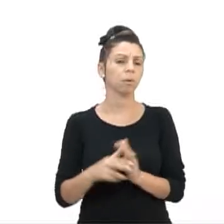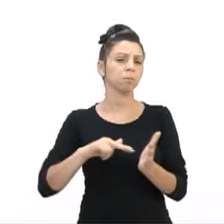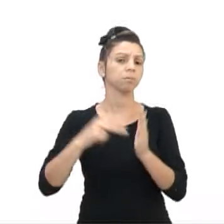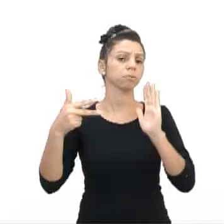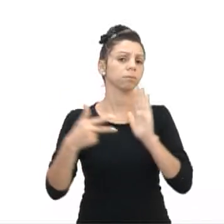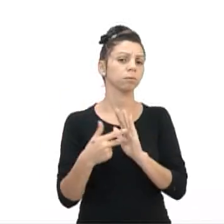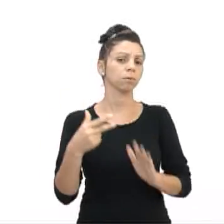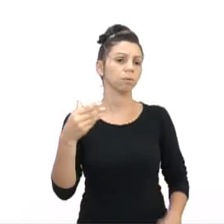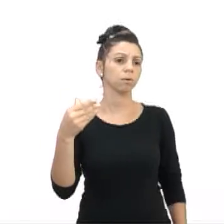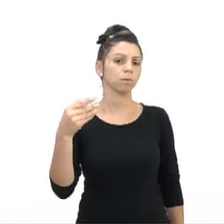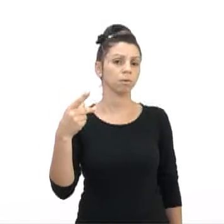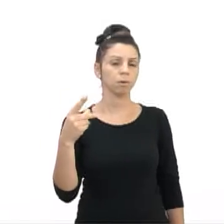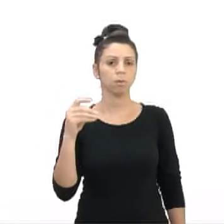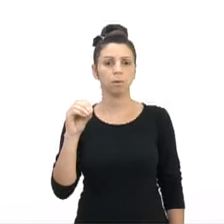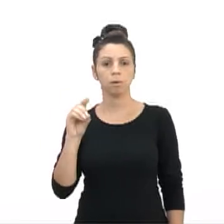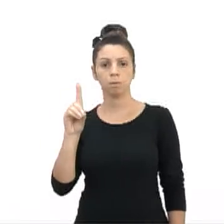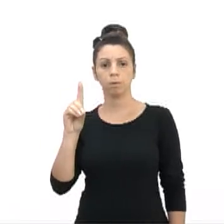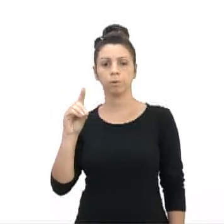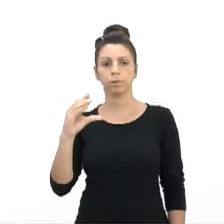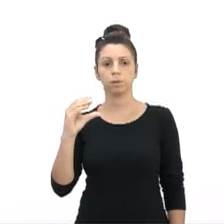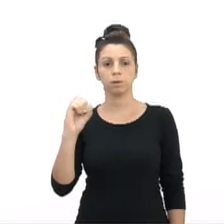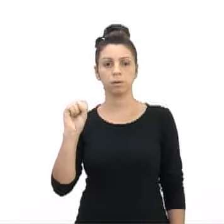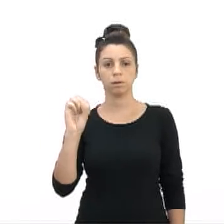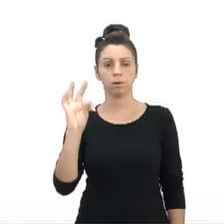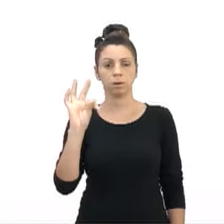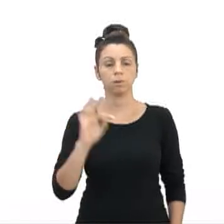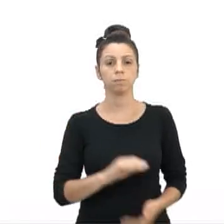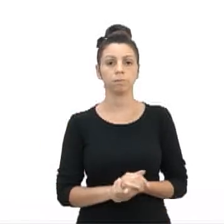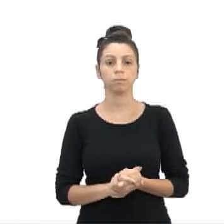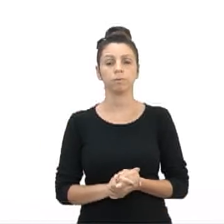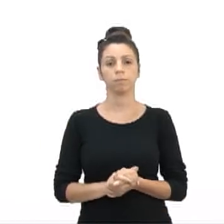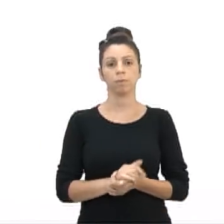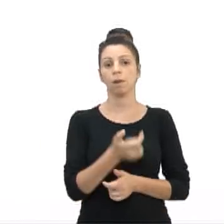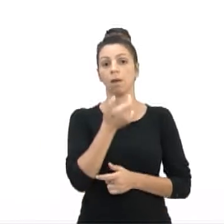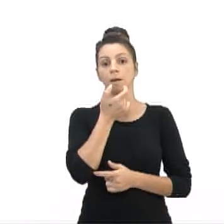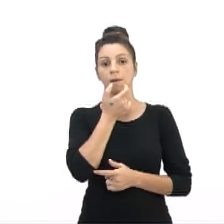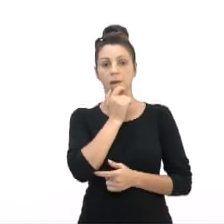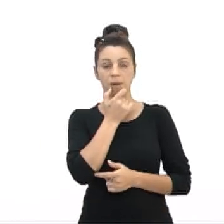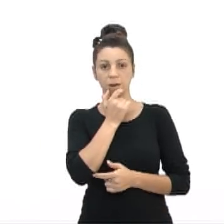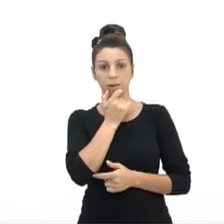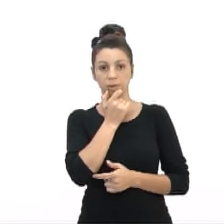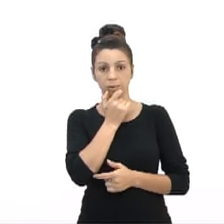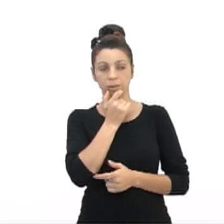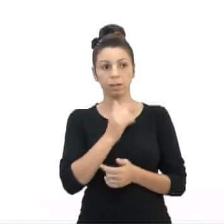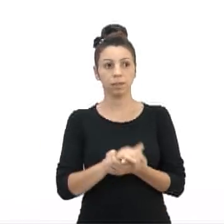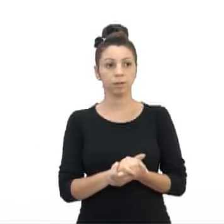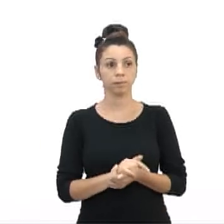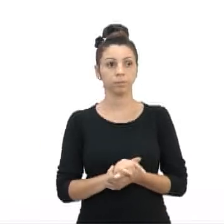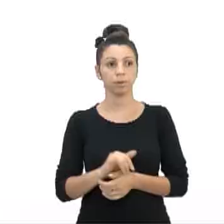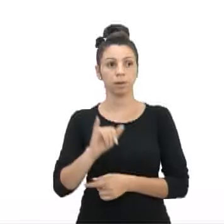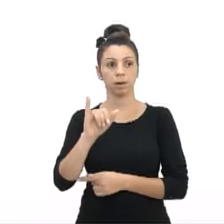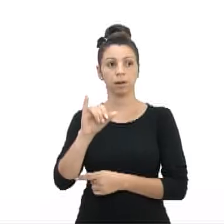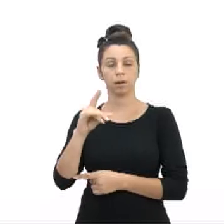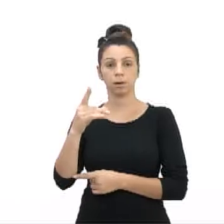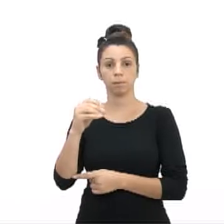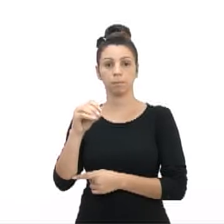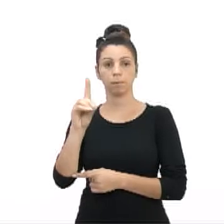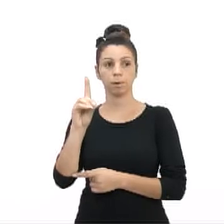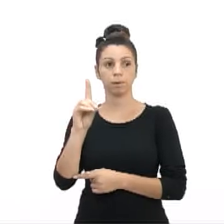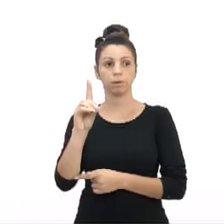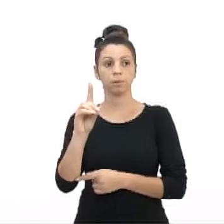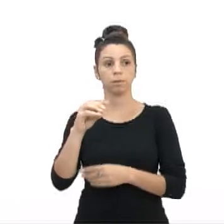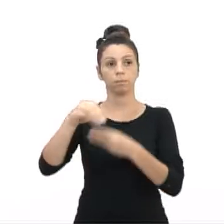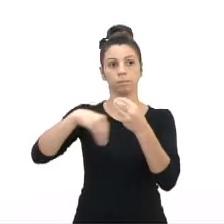podcast? Podcast vem do inglês, né, uma mistura de iPod e broadcast.